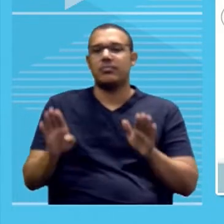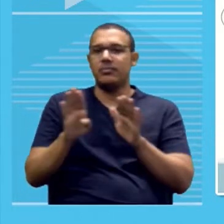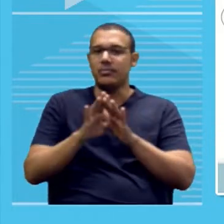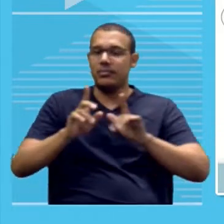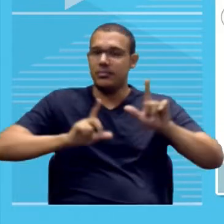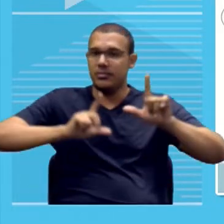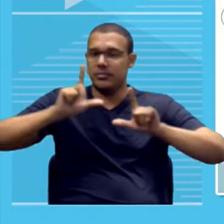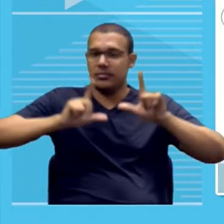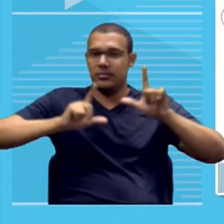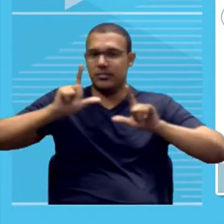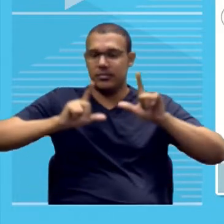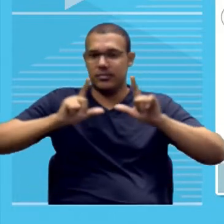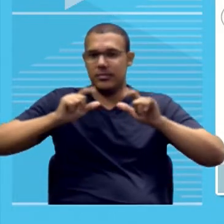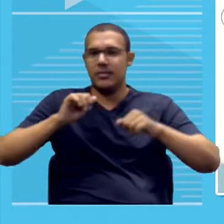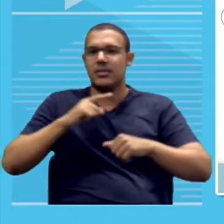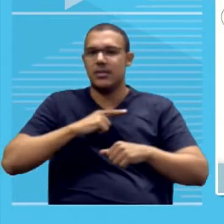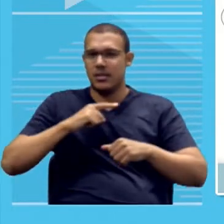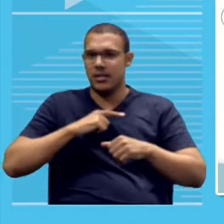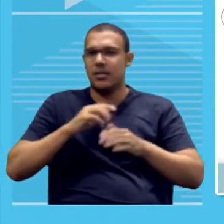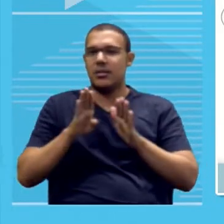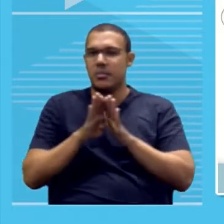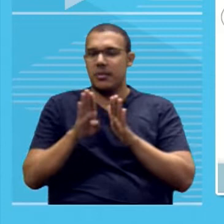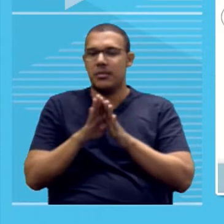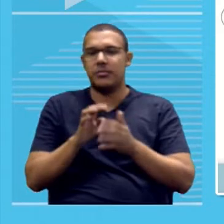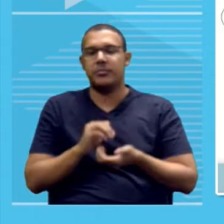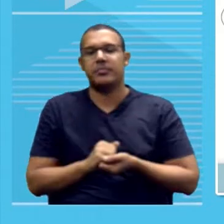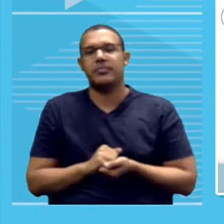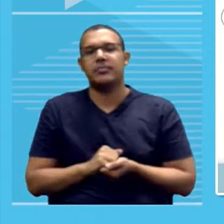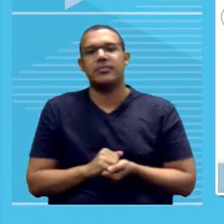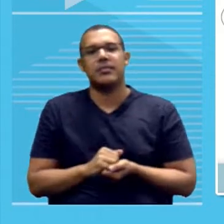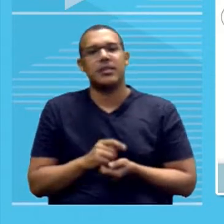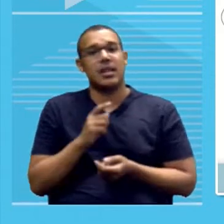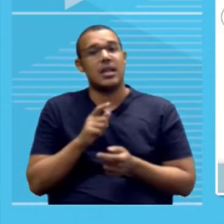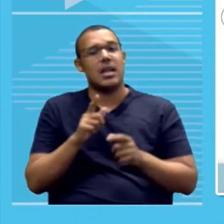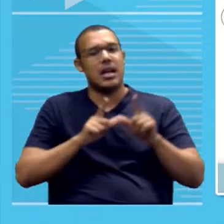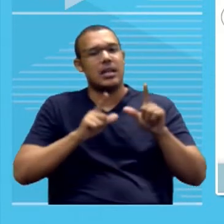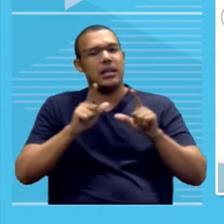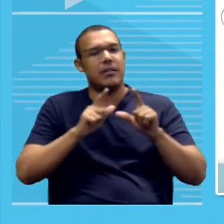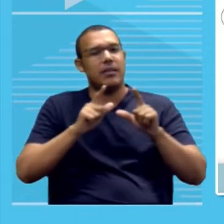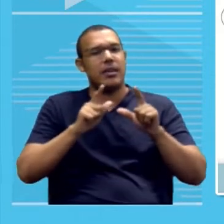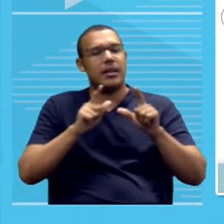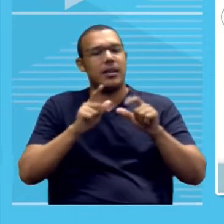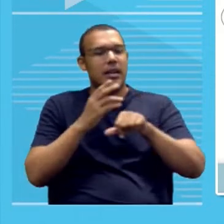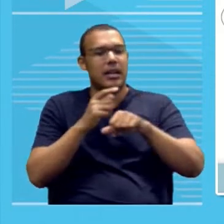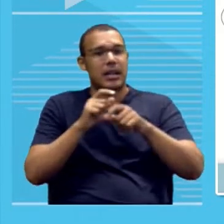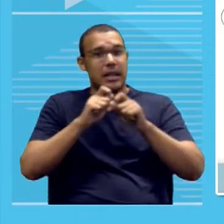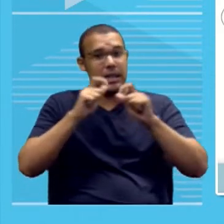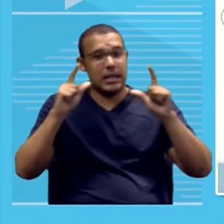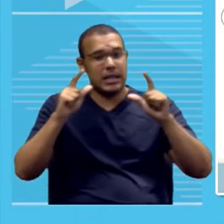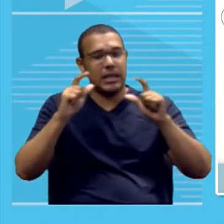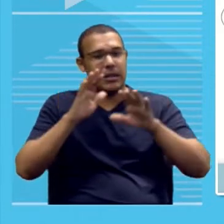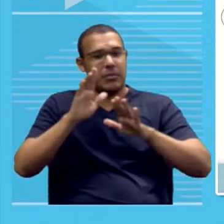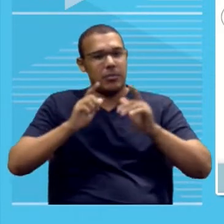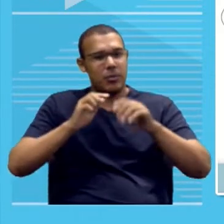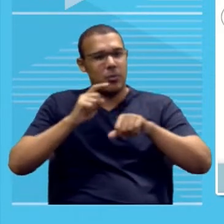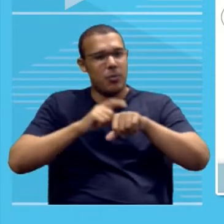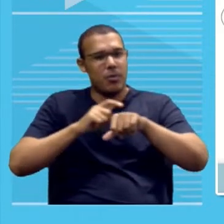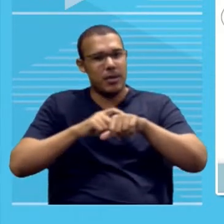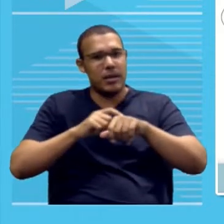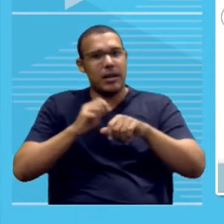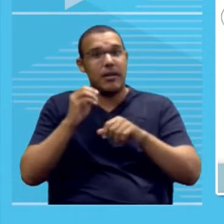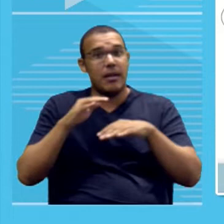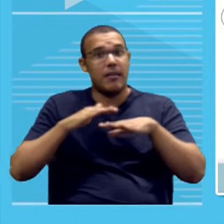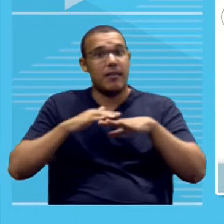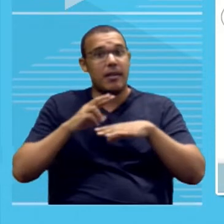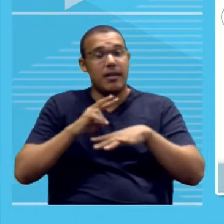dentro do seu televisor você tem resistência, ok? Tanto é que se deixar a TV ligada por um tempo, ela vai ficar quente. Então ela está